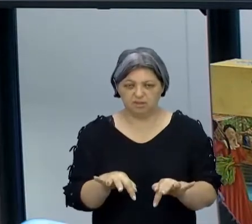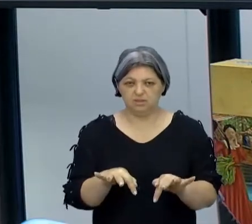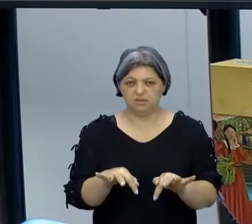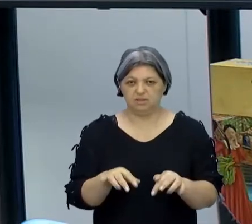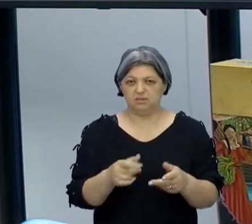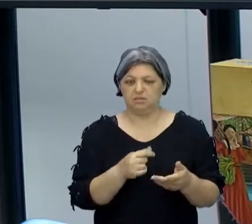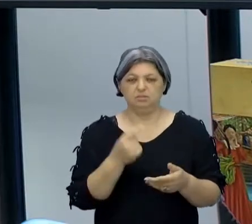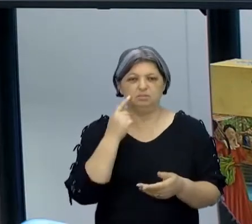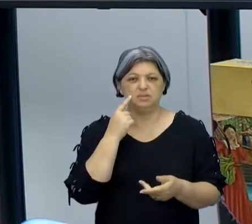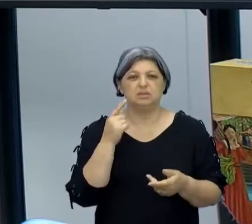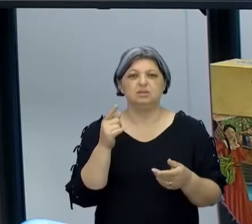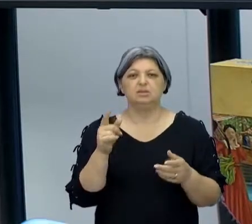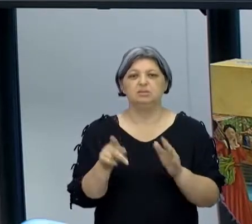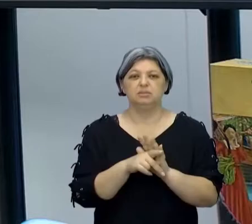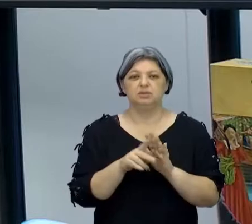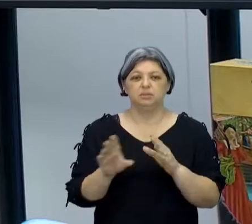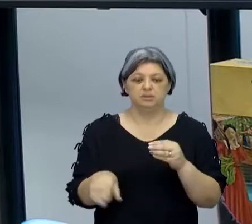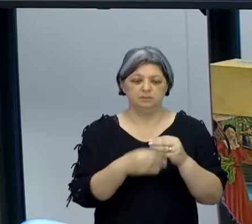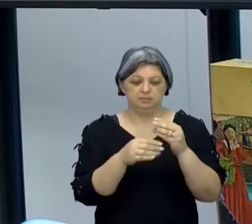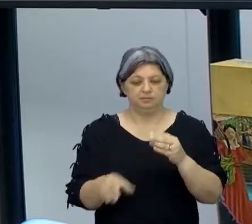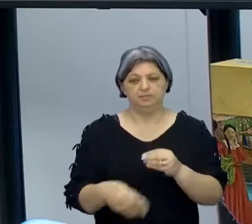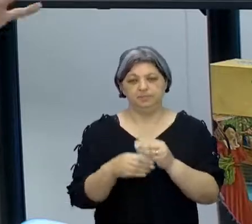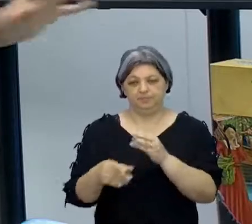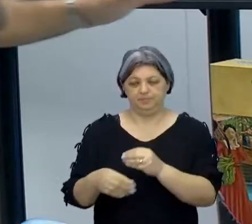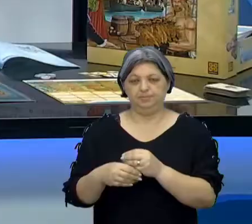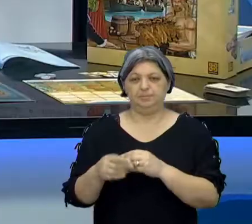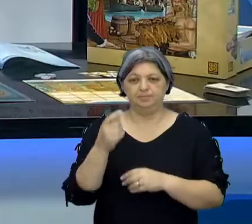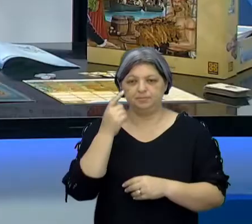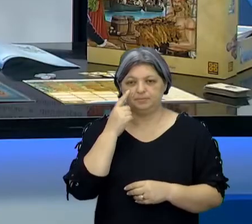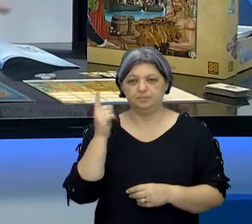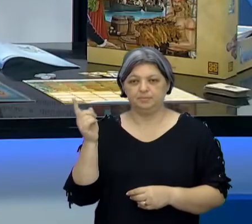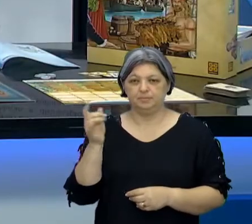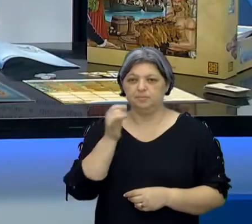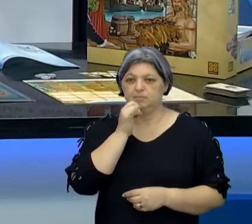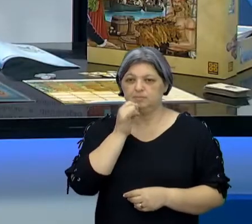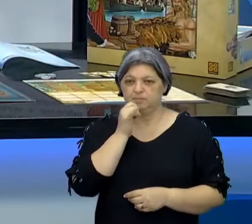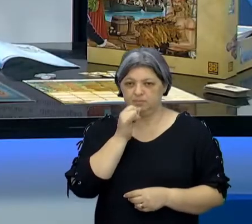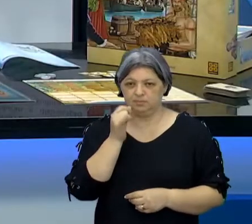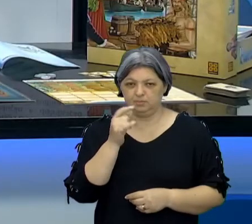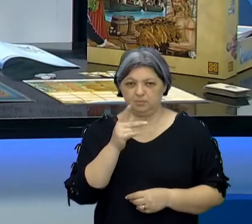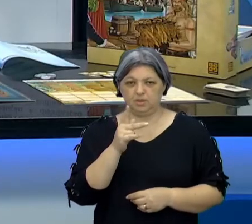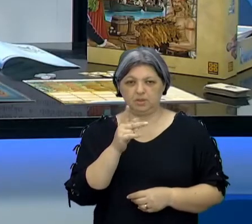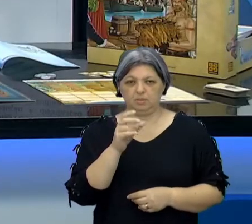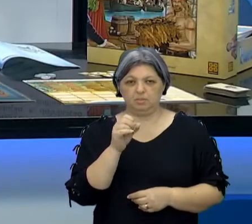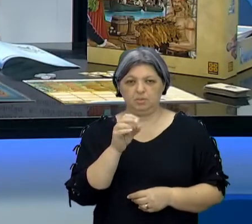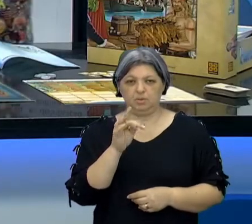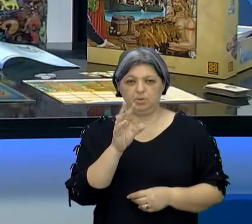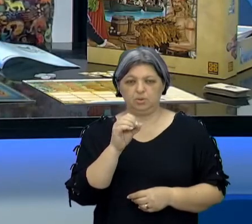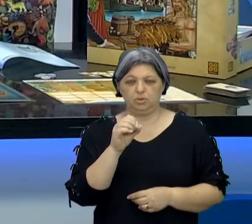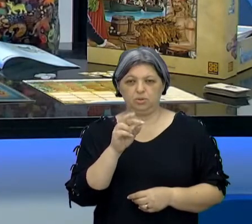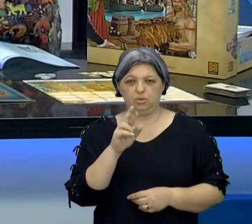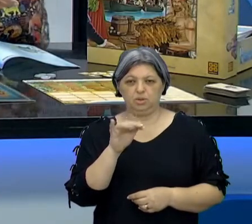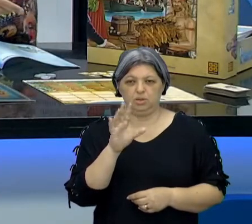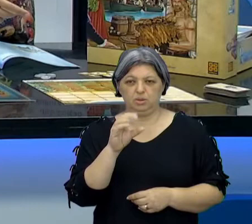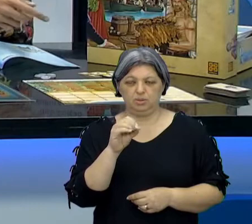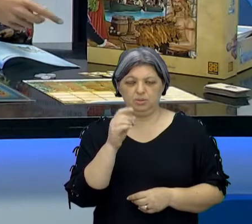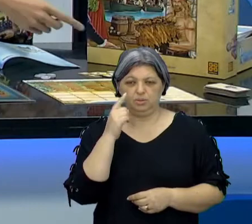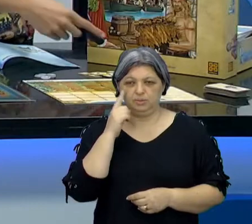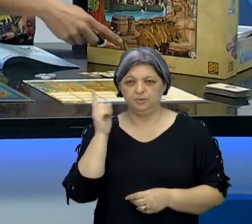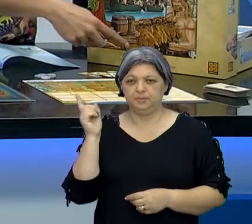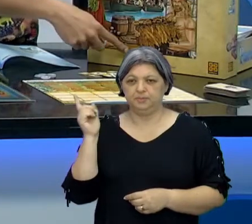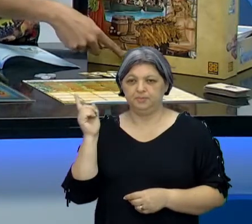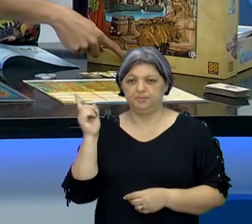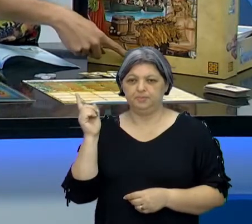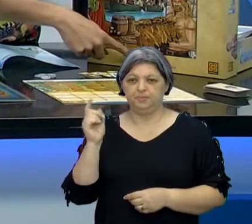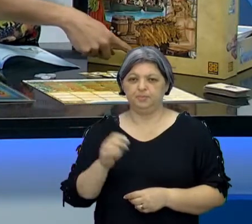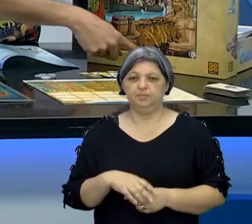coisa para fazer. Eles colocam expansões. No caso, por exemplo, aqui do Puerto Rico, só para dar essa ambientação, o jogo